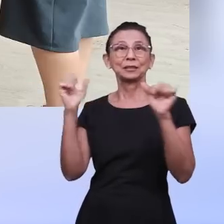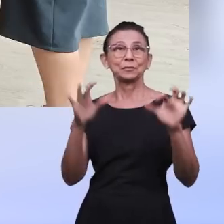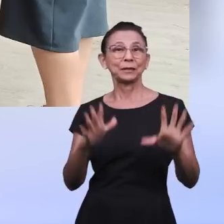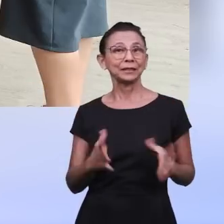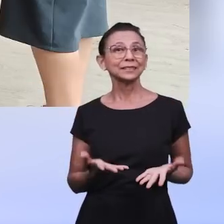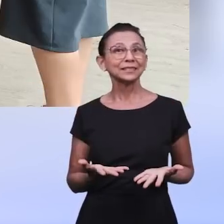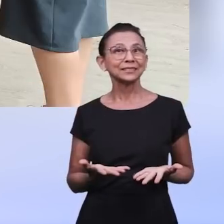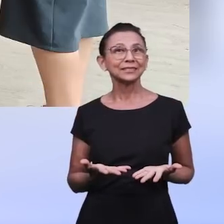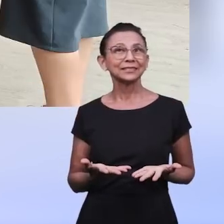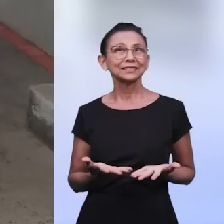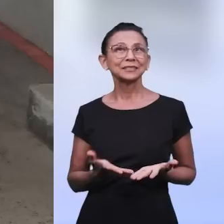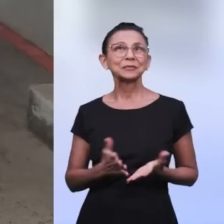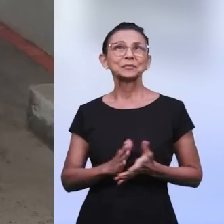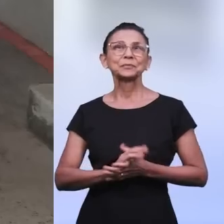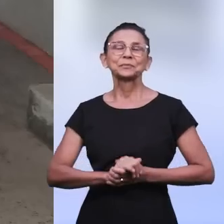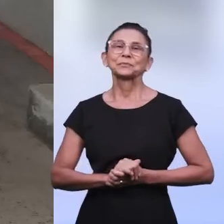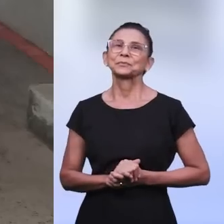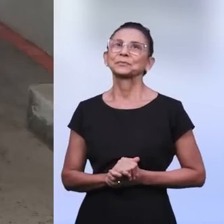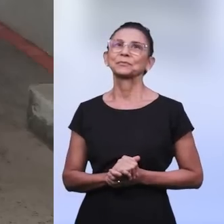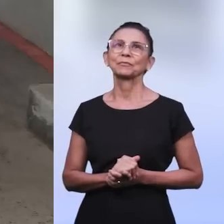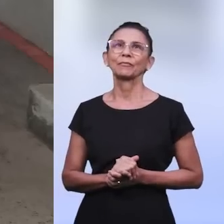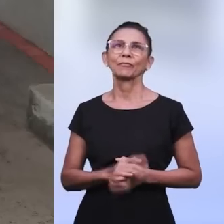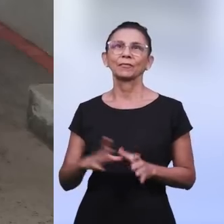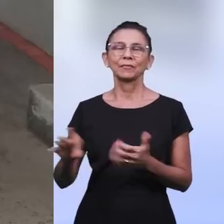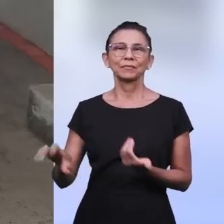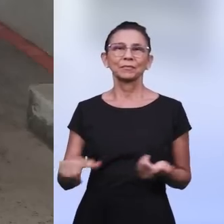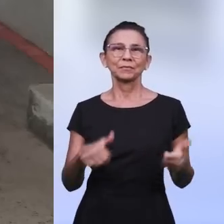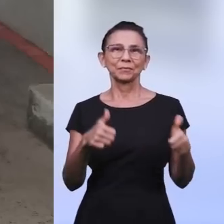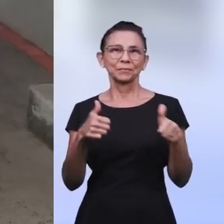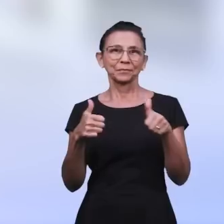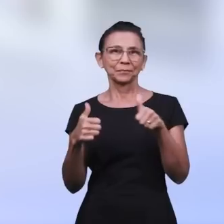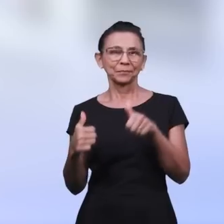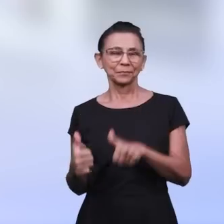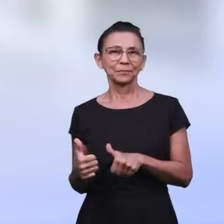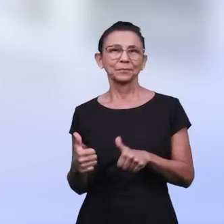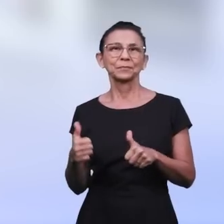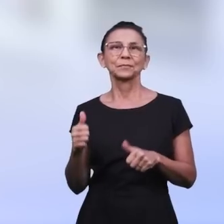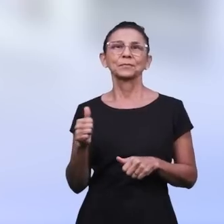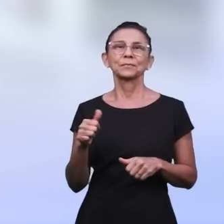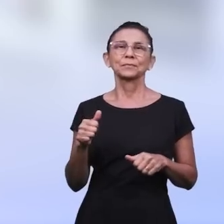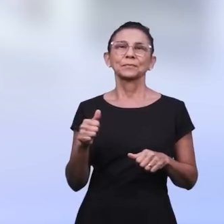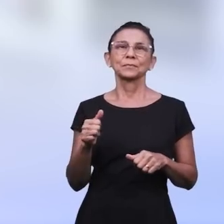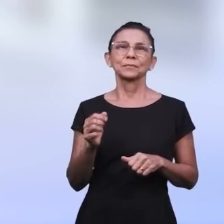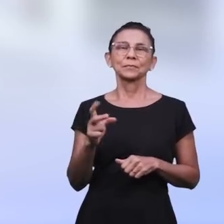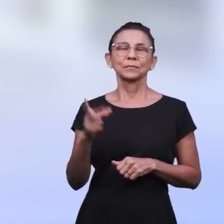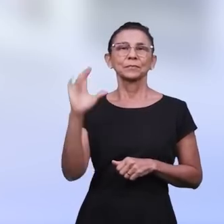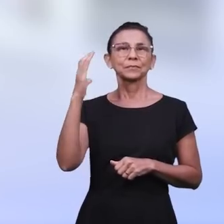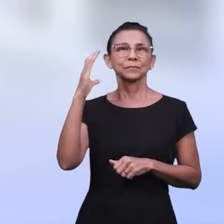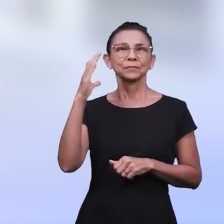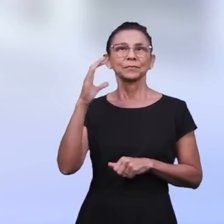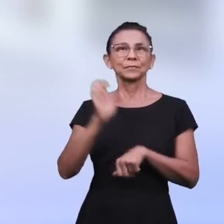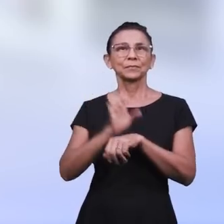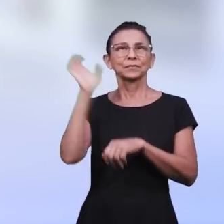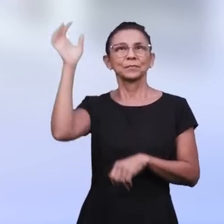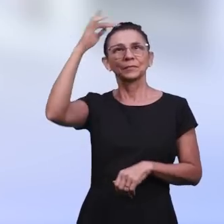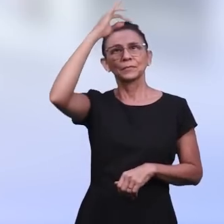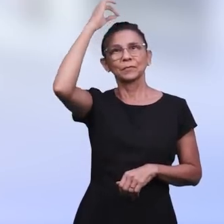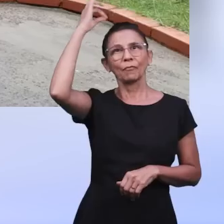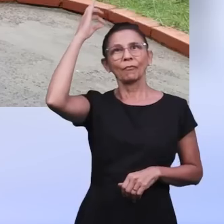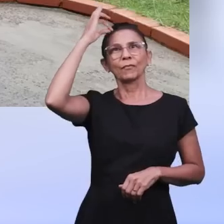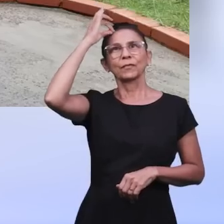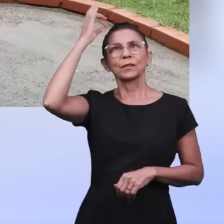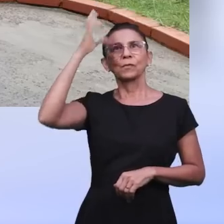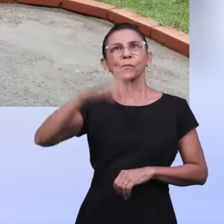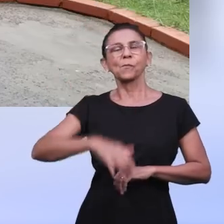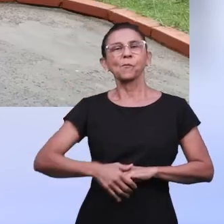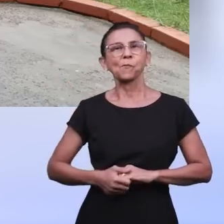bênção, que vitória, não é mesmo? Tivemos batismo das igrejas de Oriente 1 e Oriente 4. E também os queridos irmãos aí